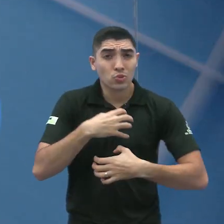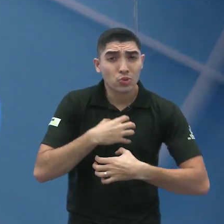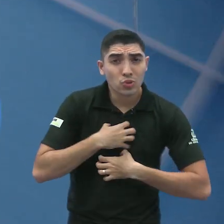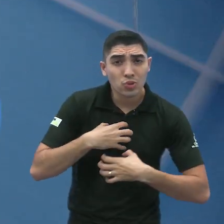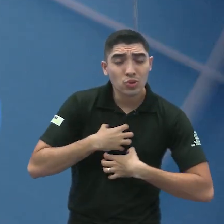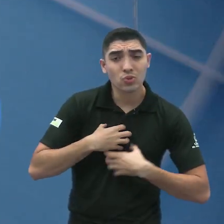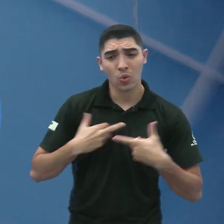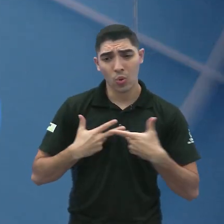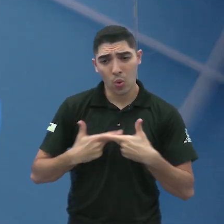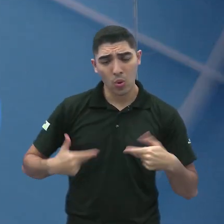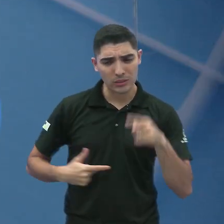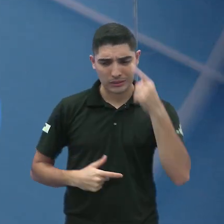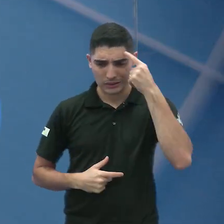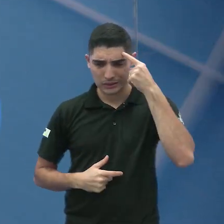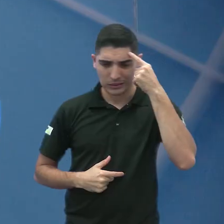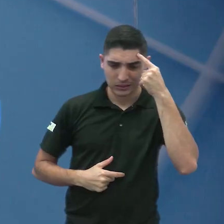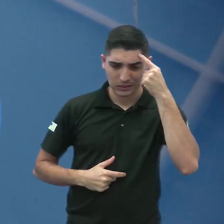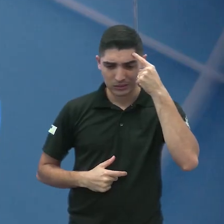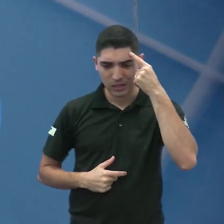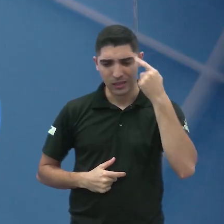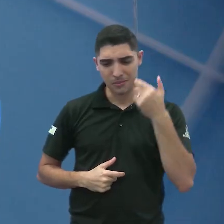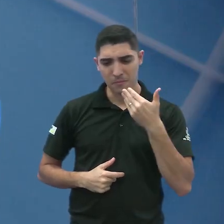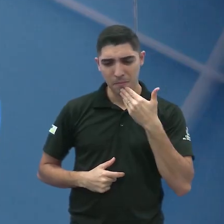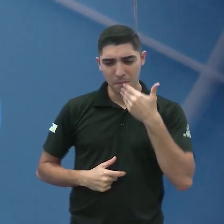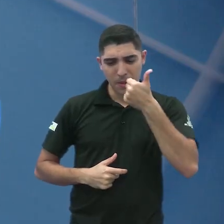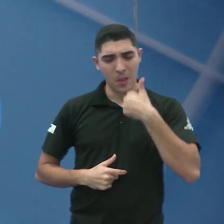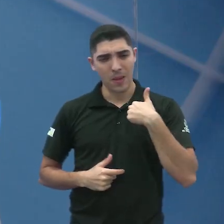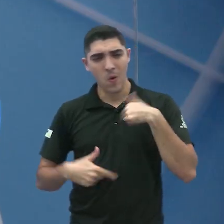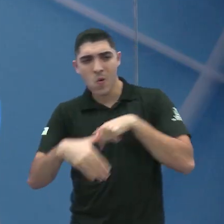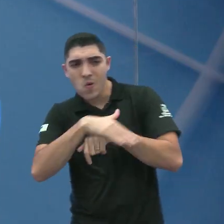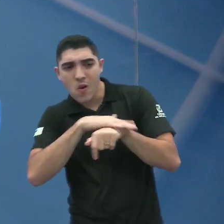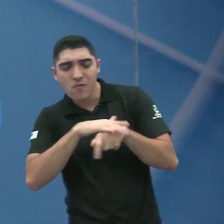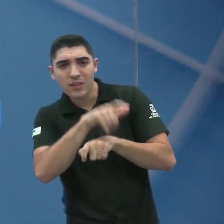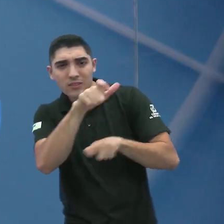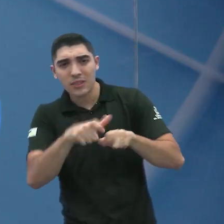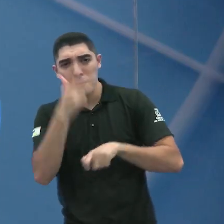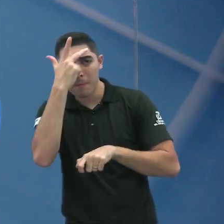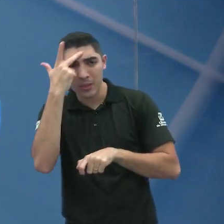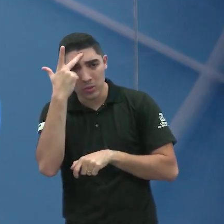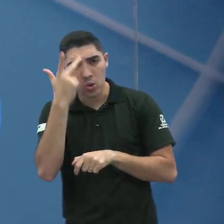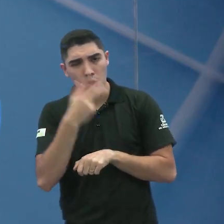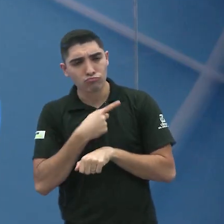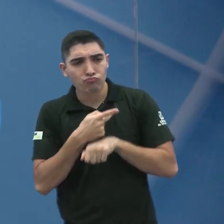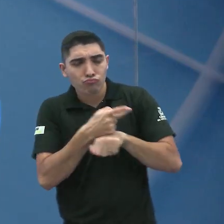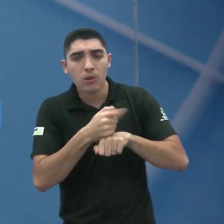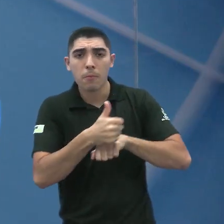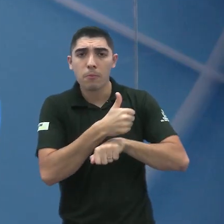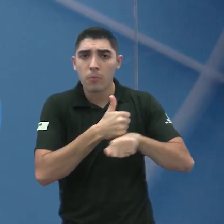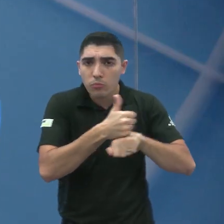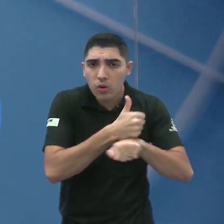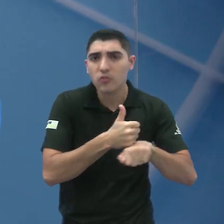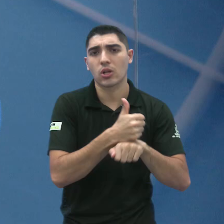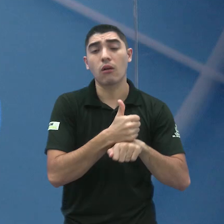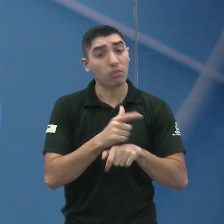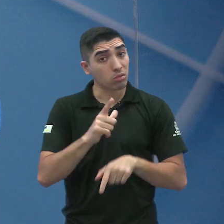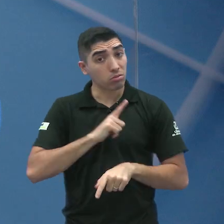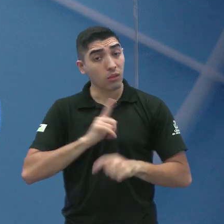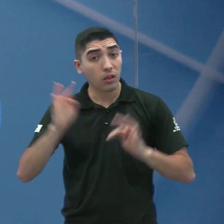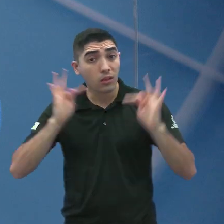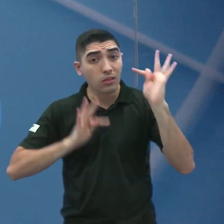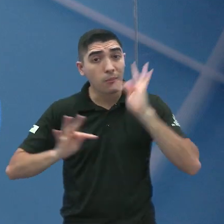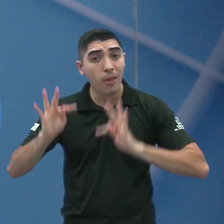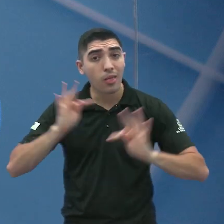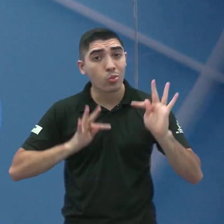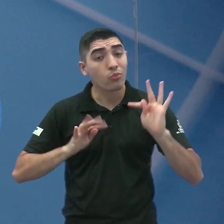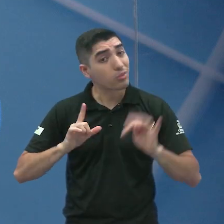por alguma situação que você acha que precisa conversar com alguém, tirar essa dúvida, e tem tratamento, isso é muito importante, né,